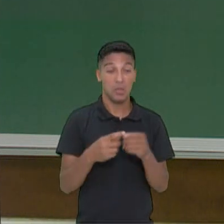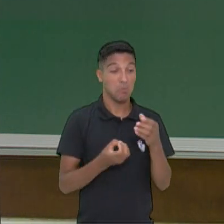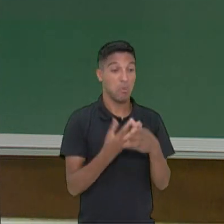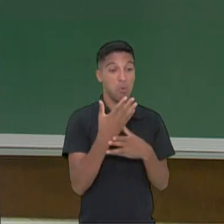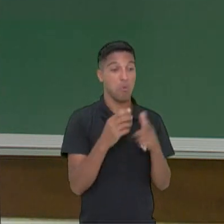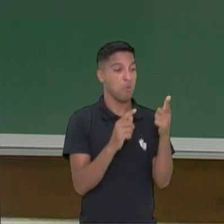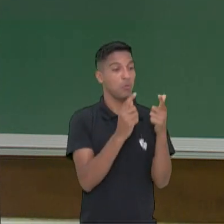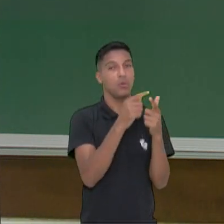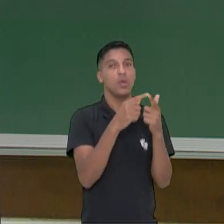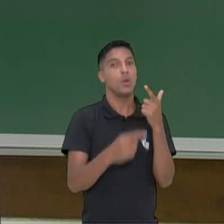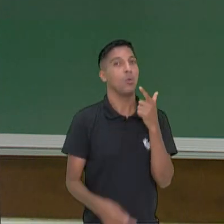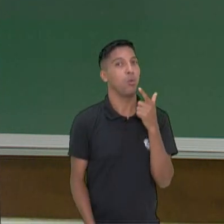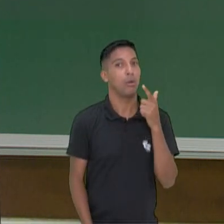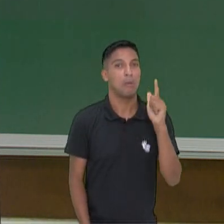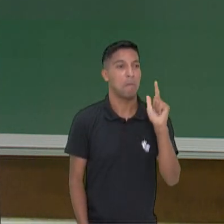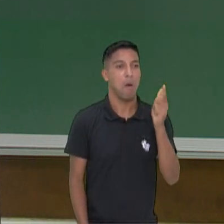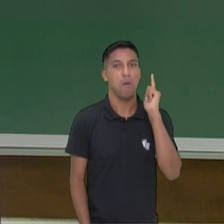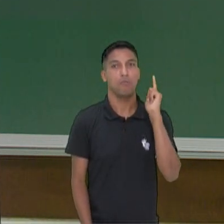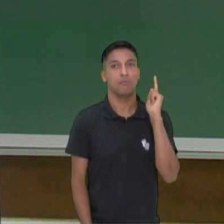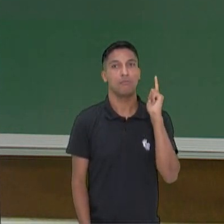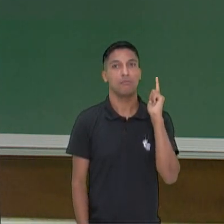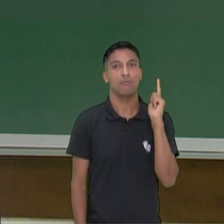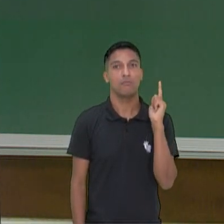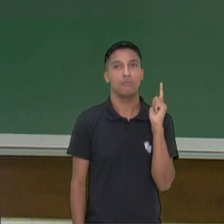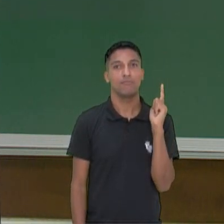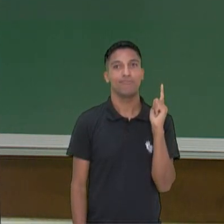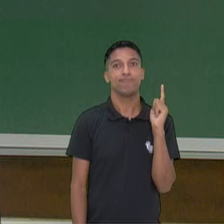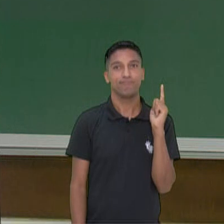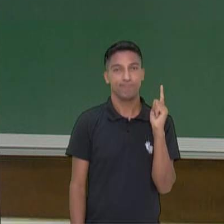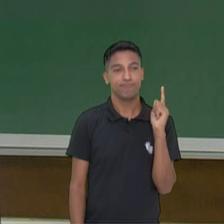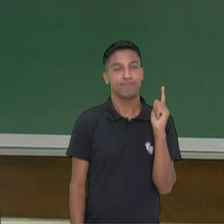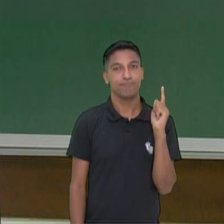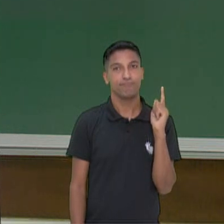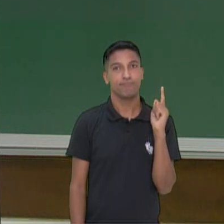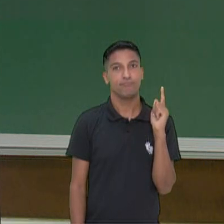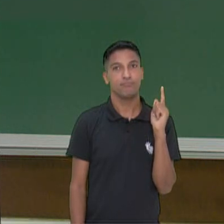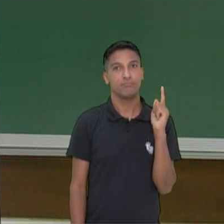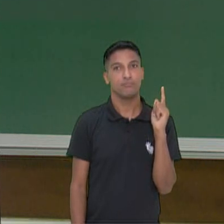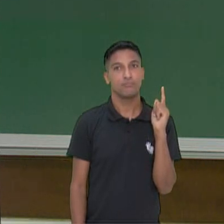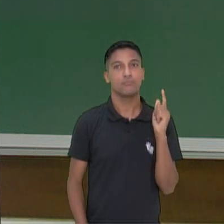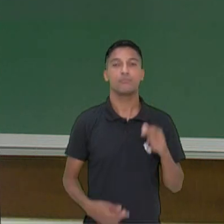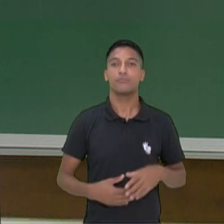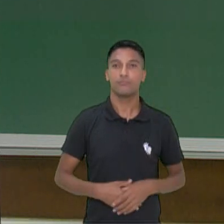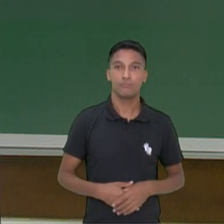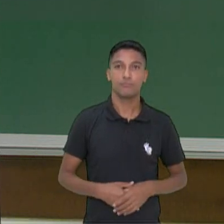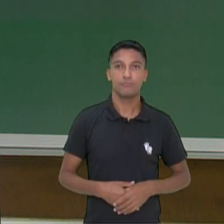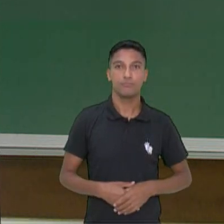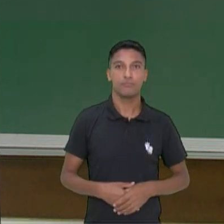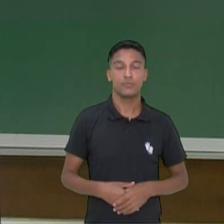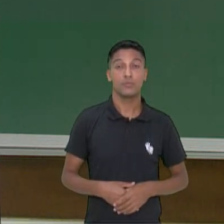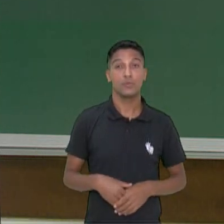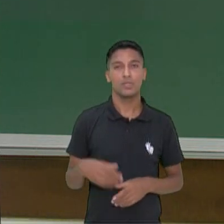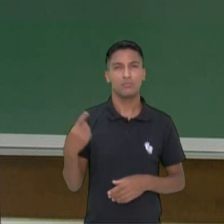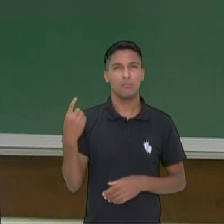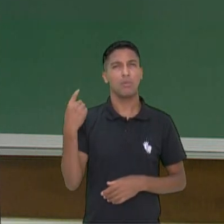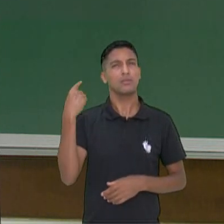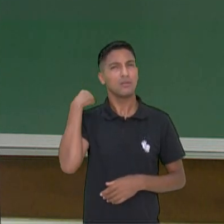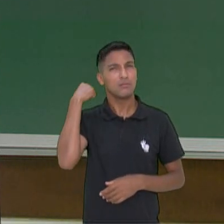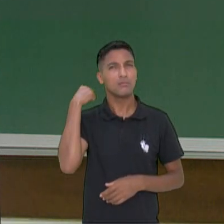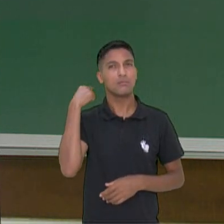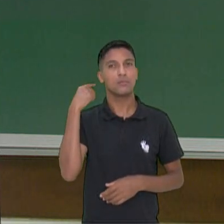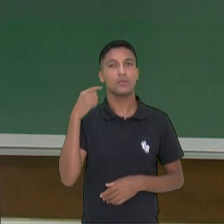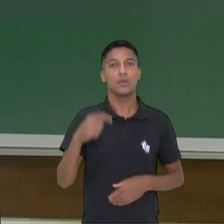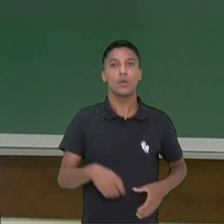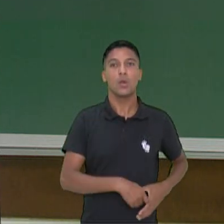pólvora e do armamento de fogo né É esses essas armas que eram usadas na antiguidade e acabaram